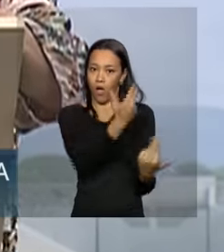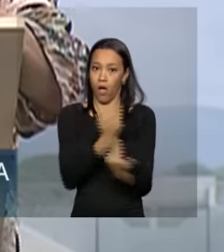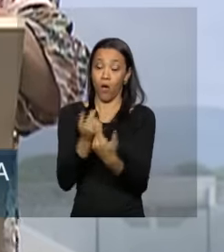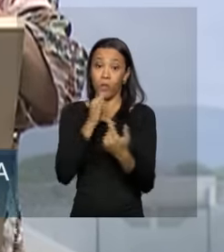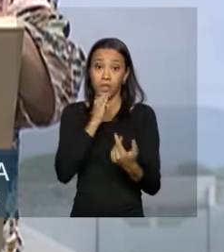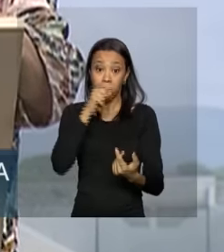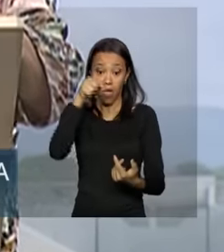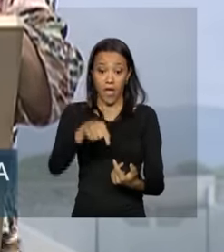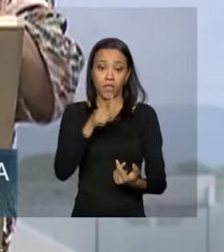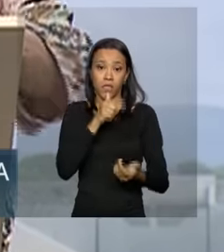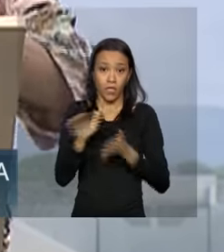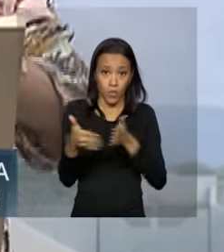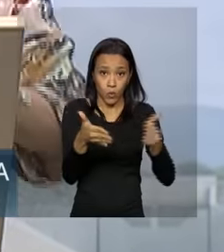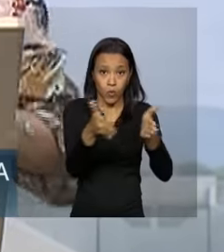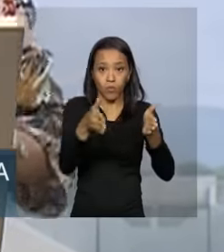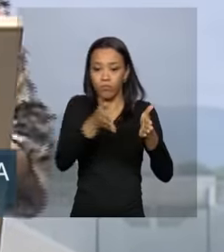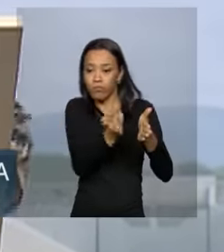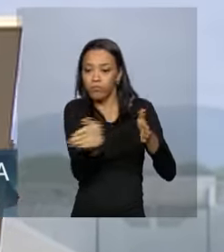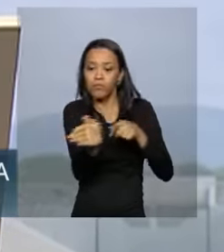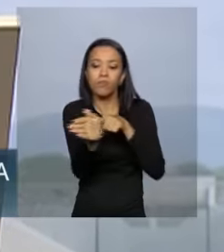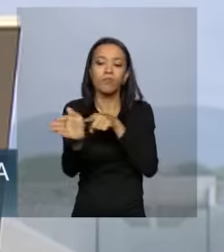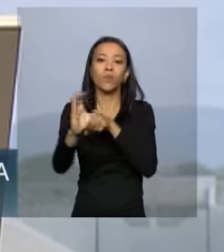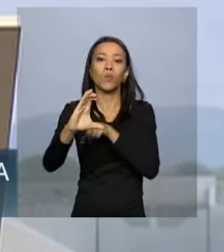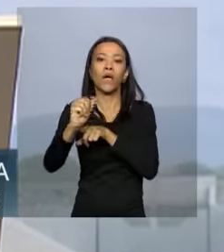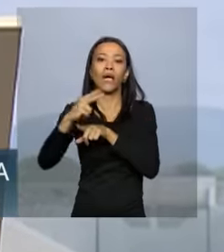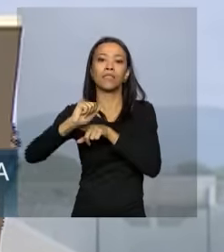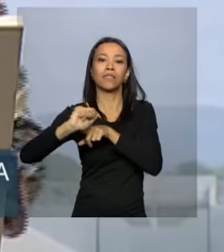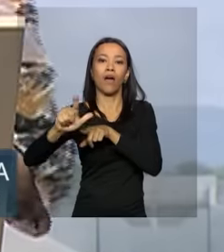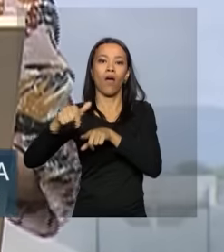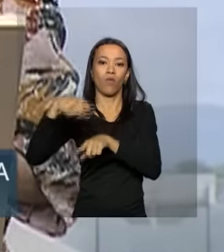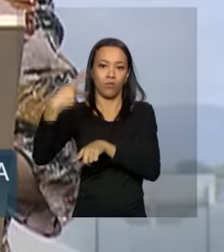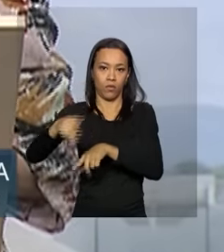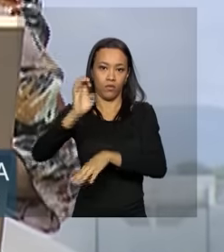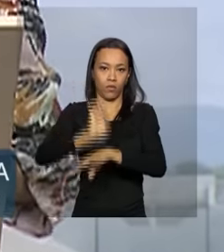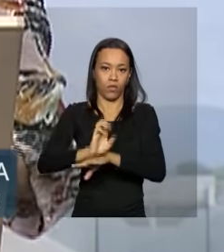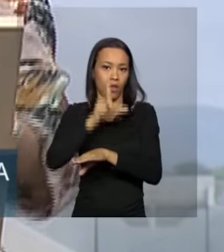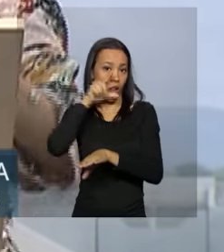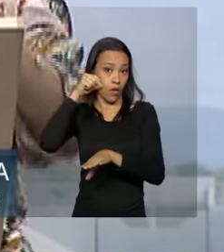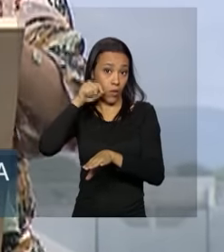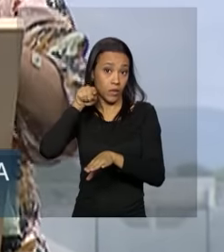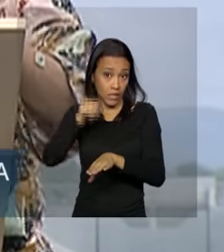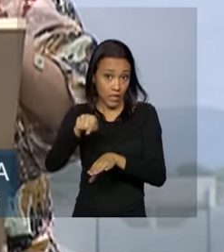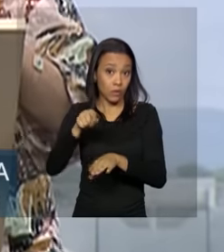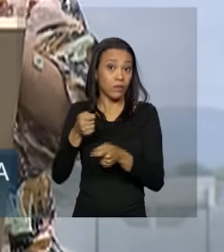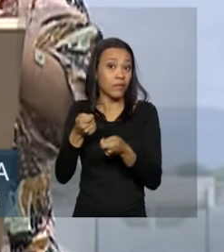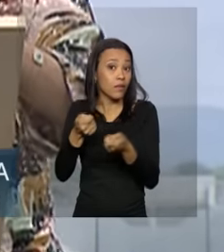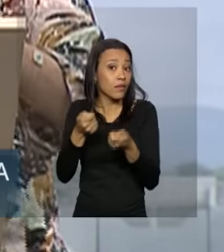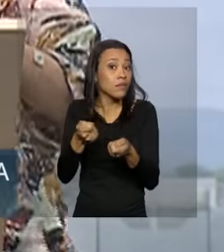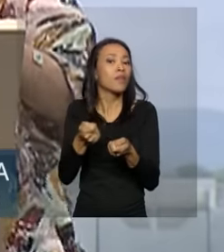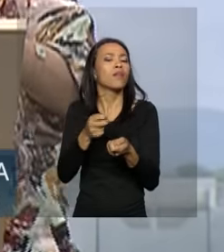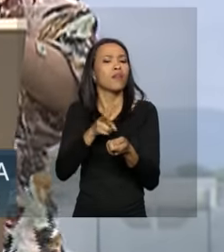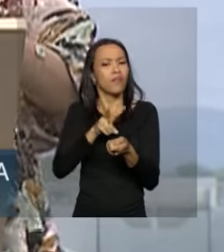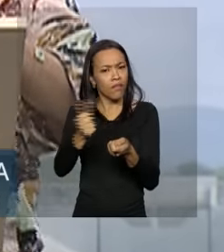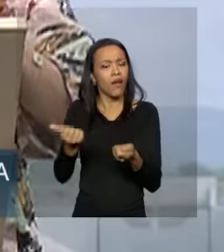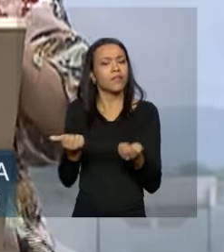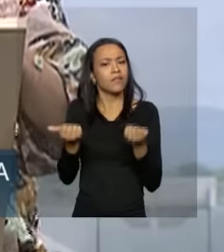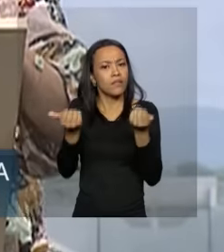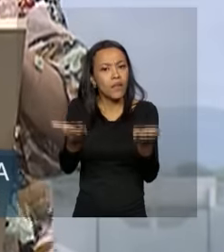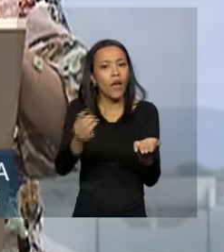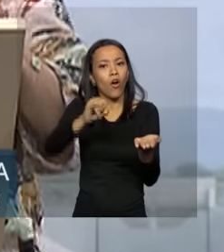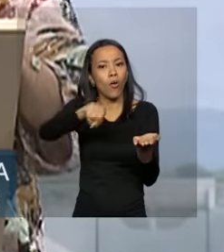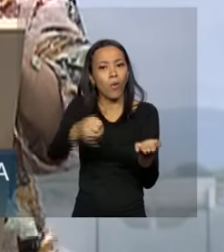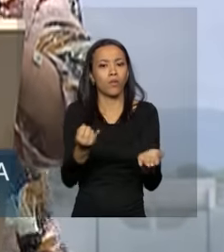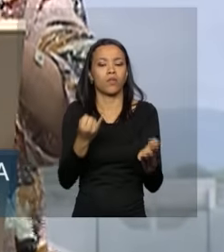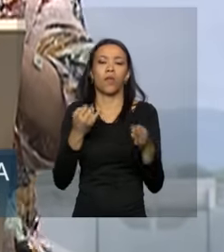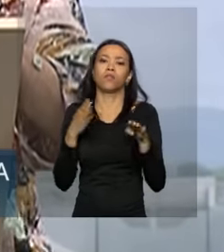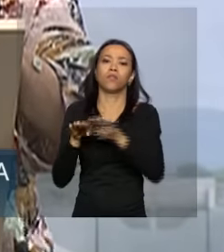do Sertão Alagoano é uma obra que tenta e vai conseguir dar oportunidades